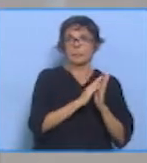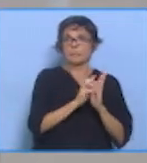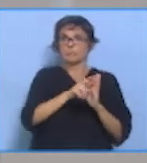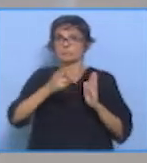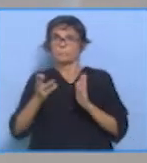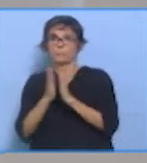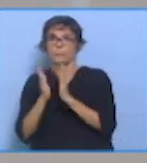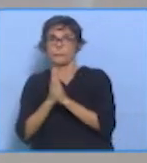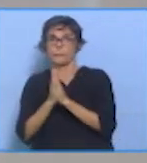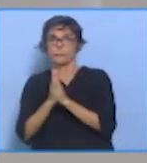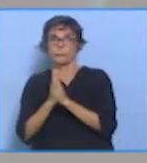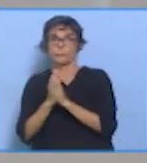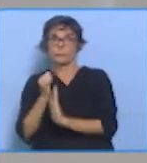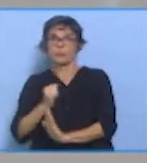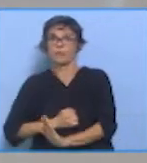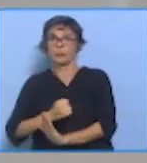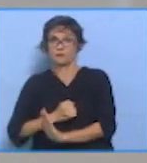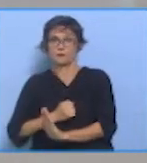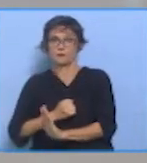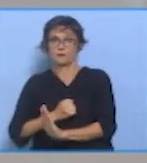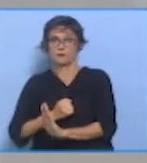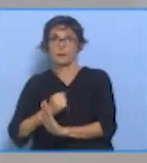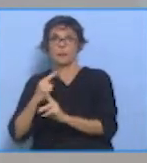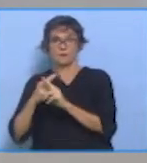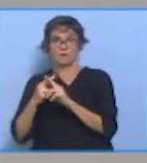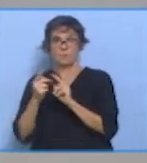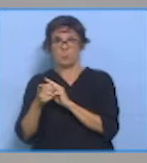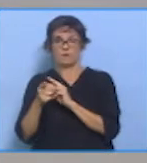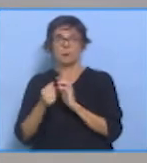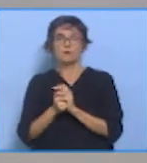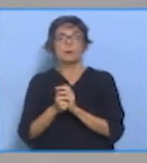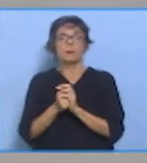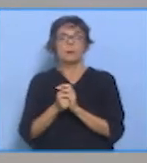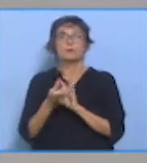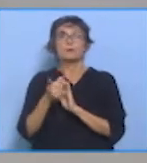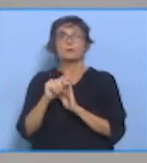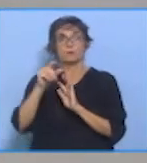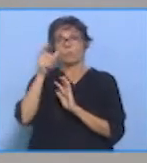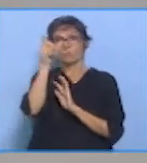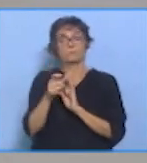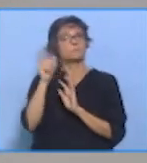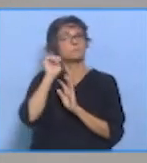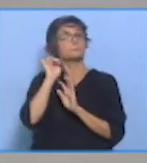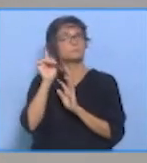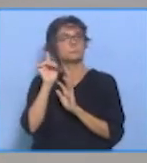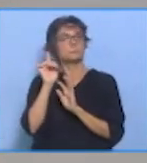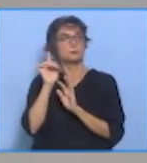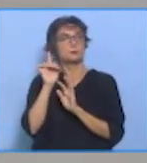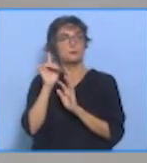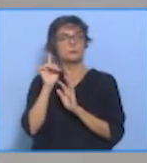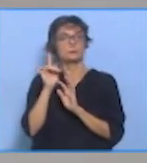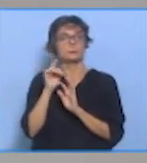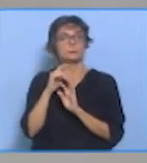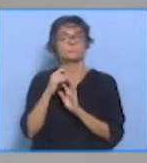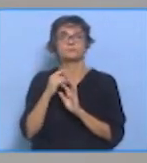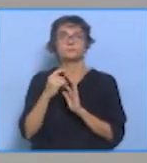importantíssimo fundador, digamos, do oitavário da oração pela unidade dos cristãos, o Watson, não é?